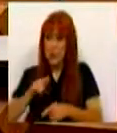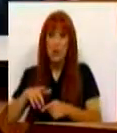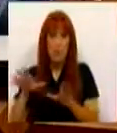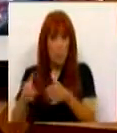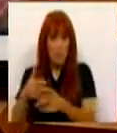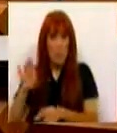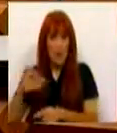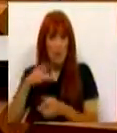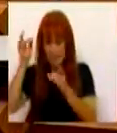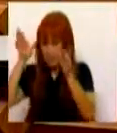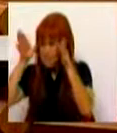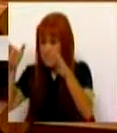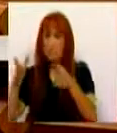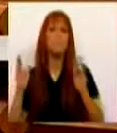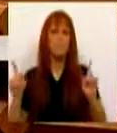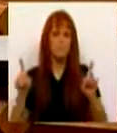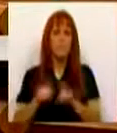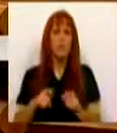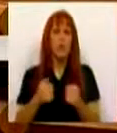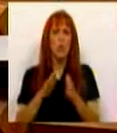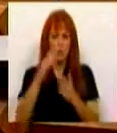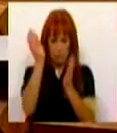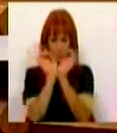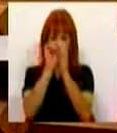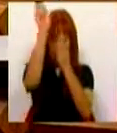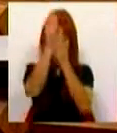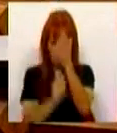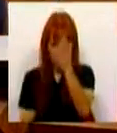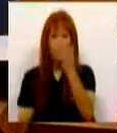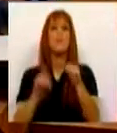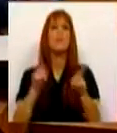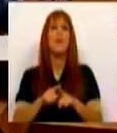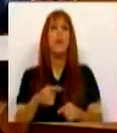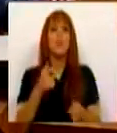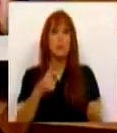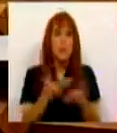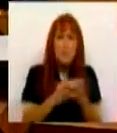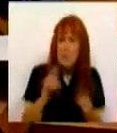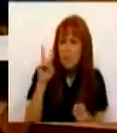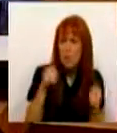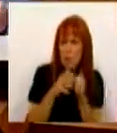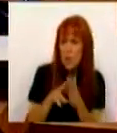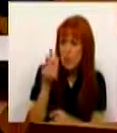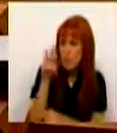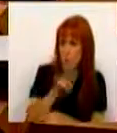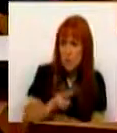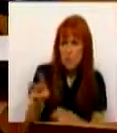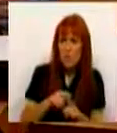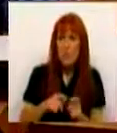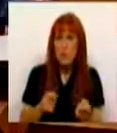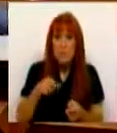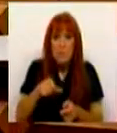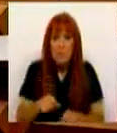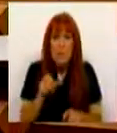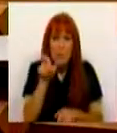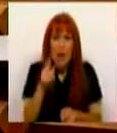PSD radical, é que isso tudo seja na internet, que é para que os mercados, toda a gente, não é? À distância de um clique, usando